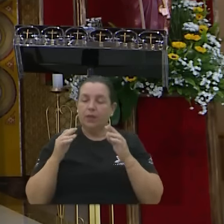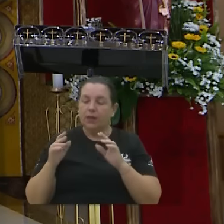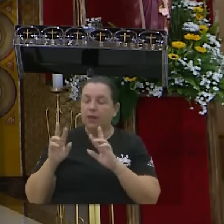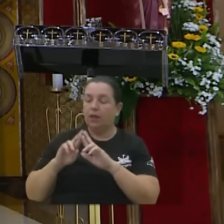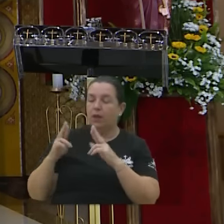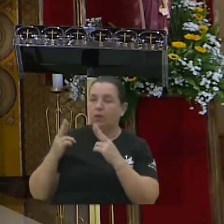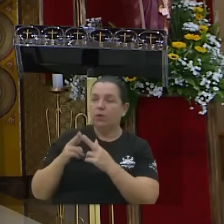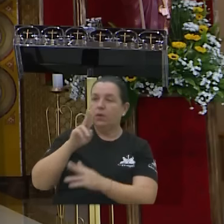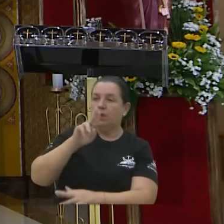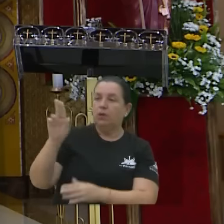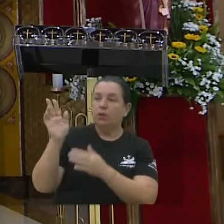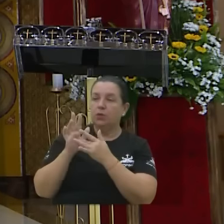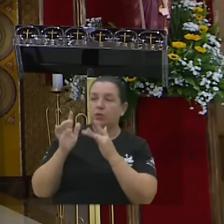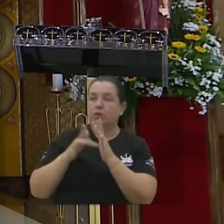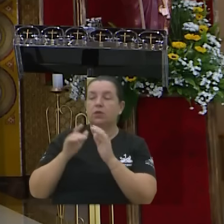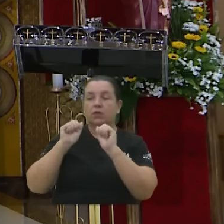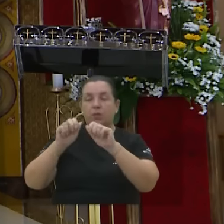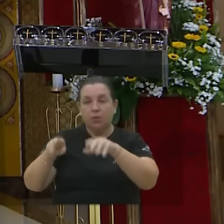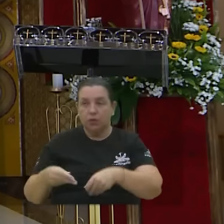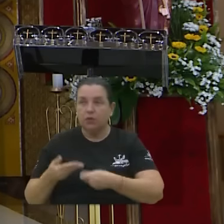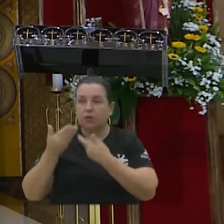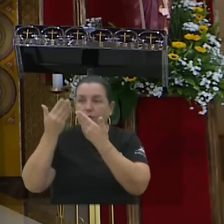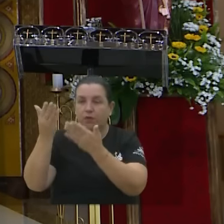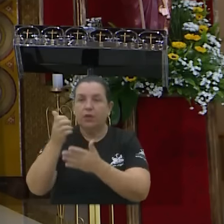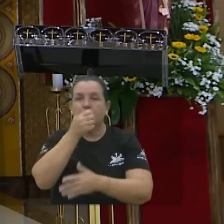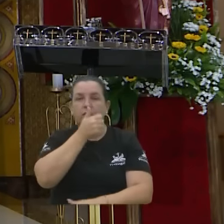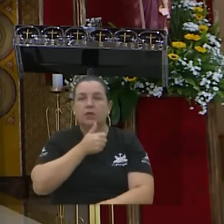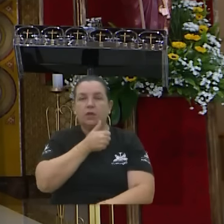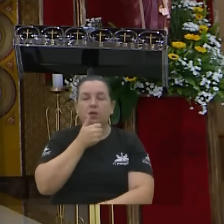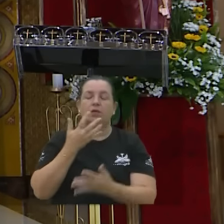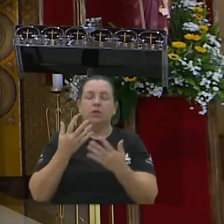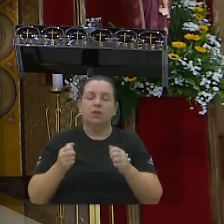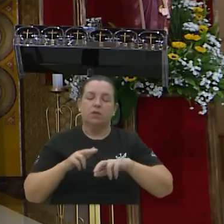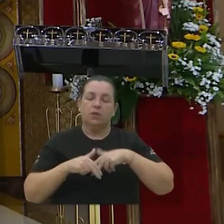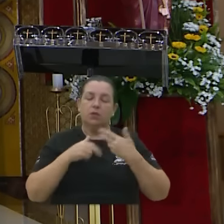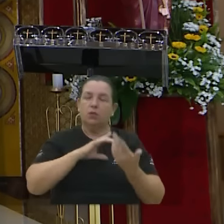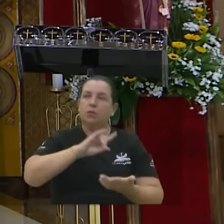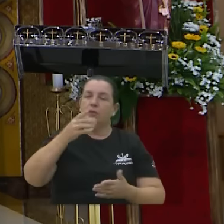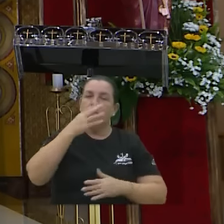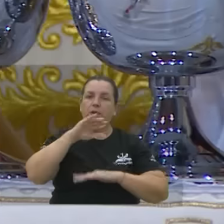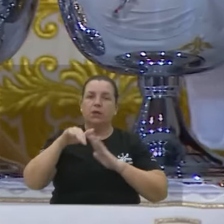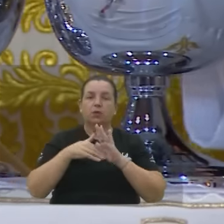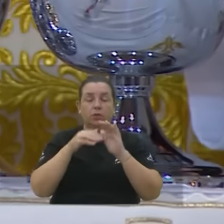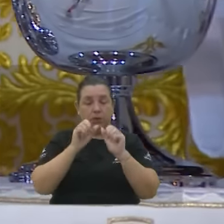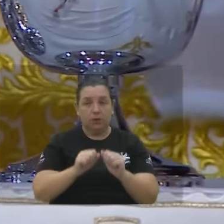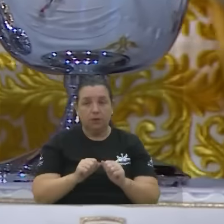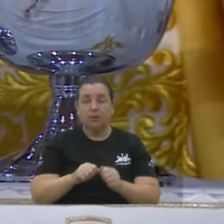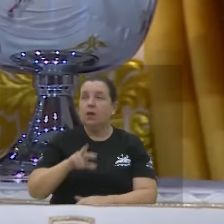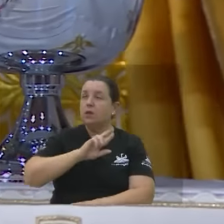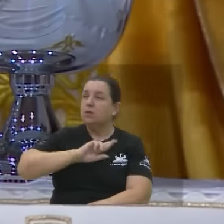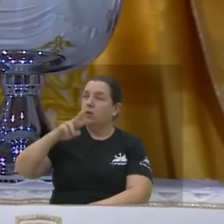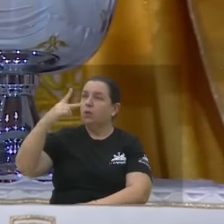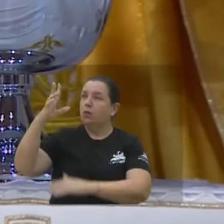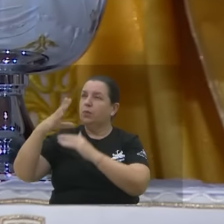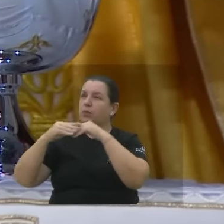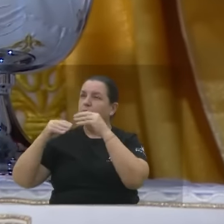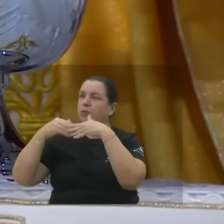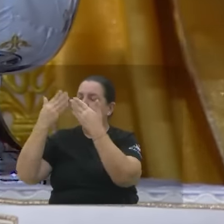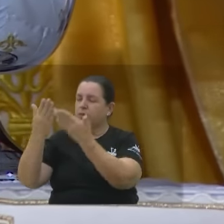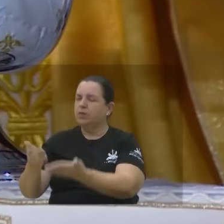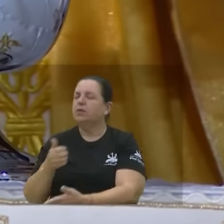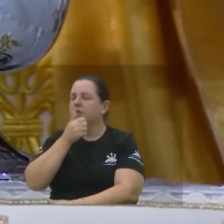de Cristo posso oferecer um sacrifício que seja aceito por Deus Pai Todo-Poderoso. Receba, Senhor,